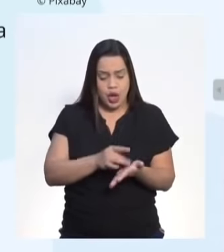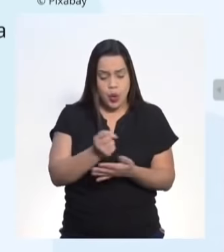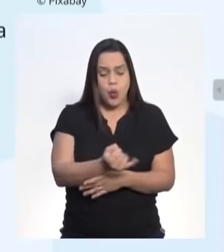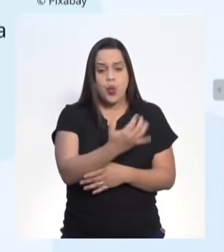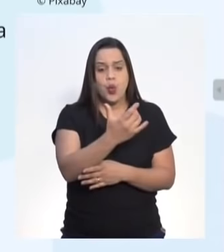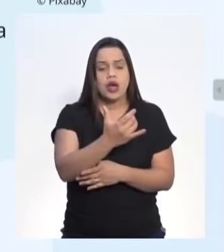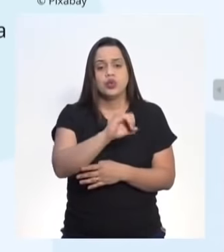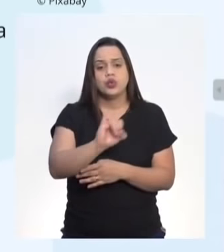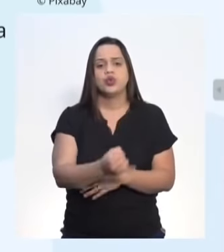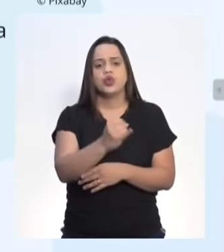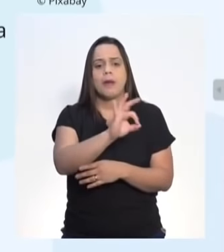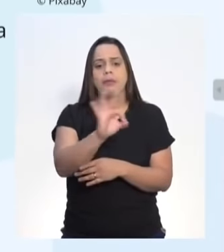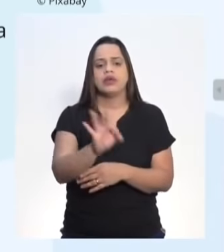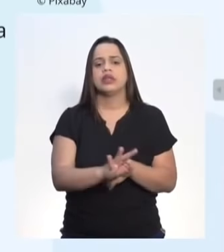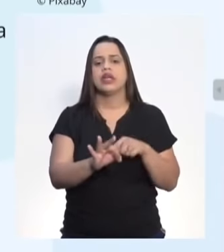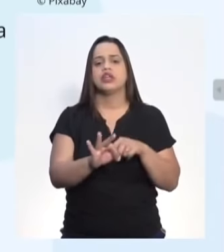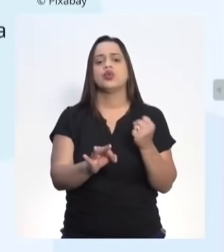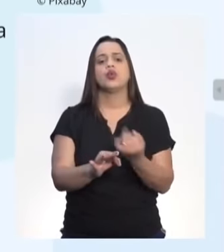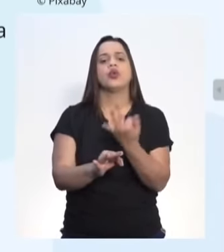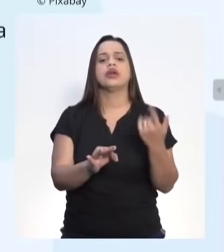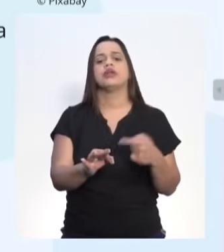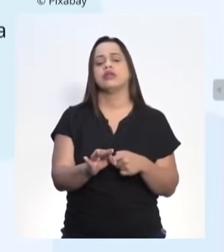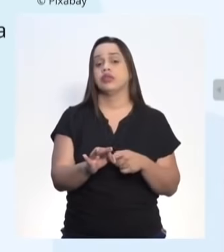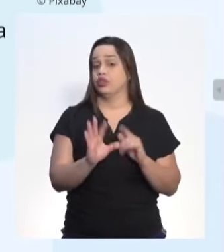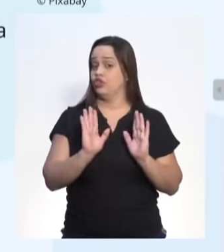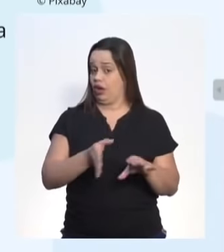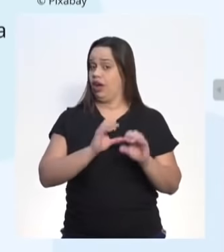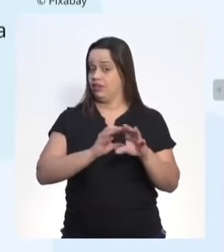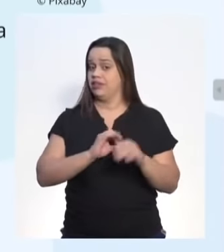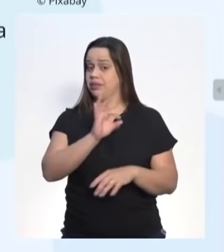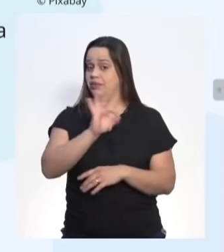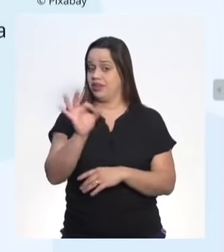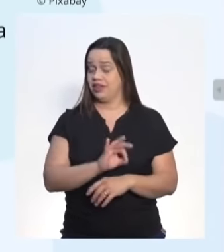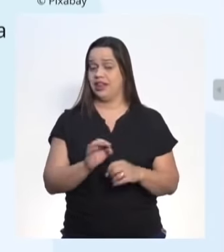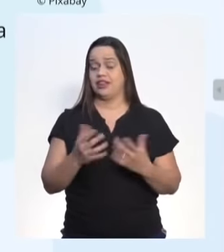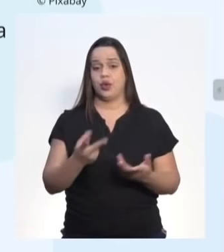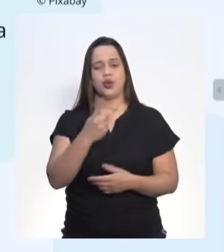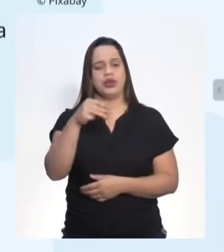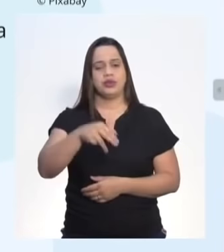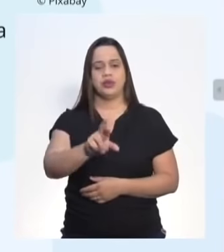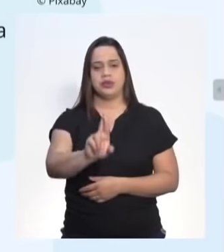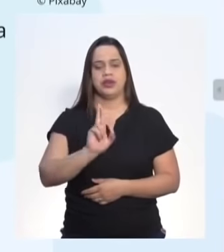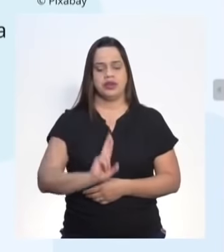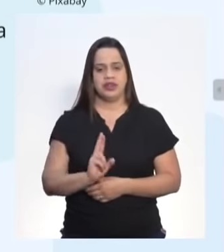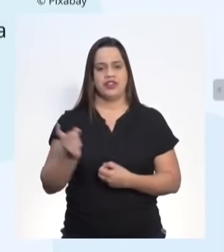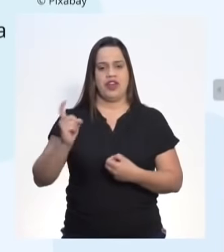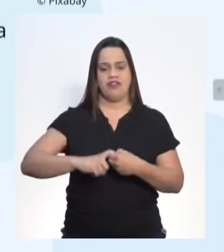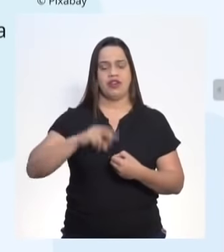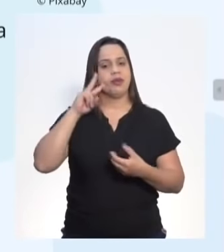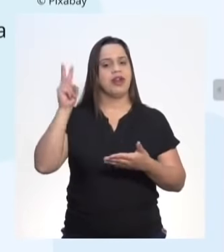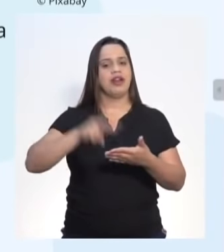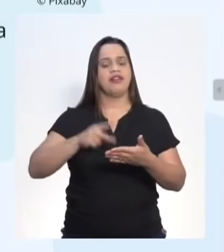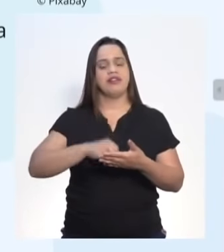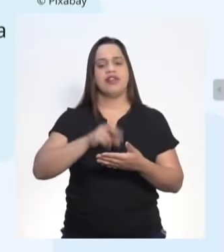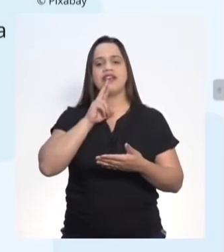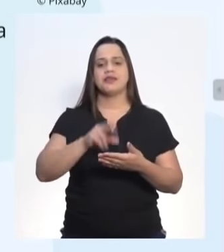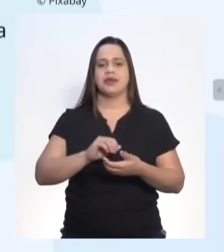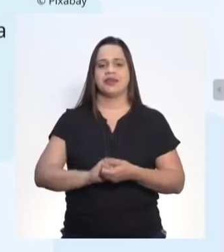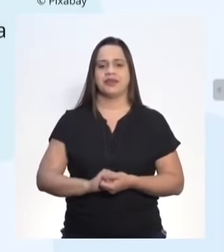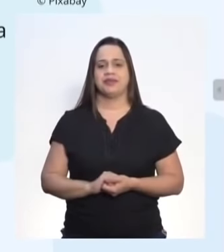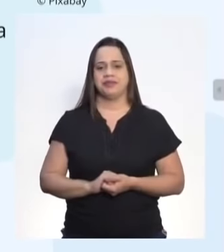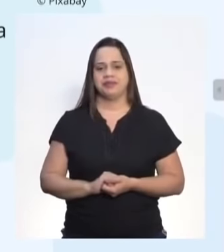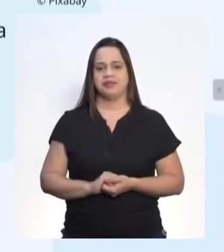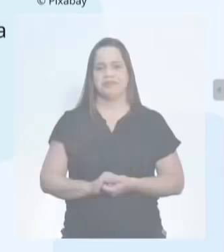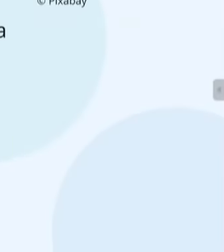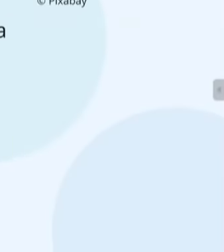que é a porcentagem desse jurinho? A gente já trabalhou porcentagem bastante, beleza? 2 minutinhos a gente já retorna espera a resposta.